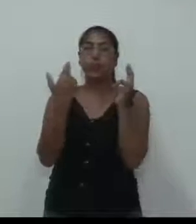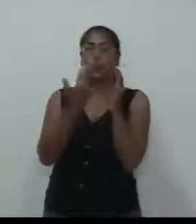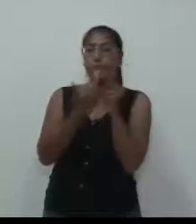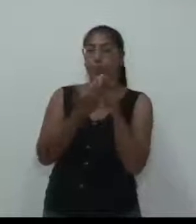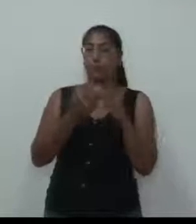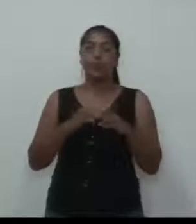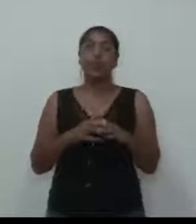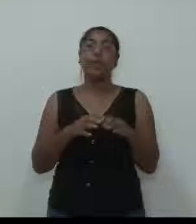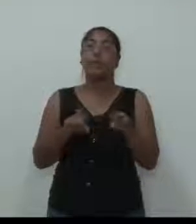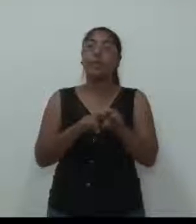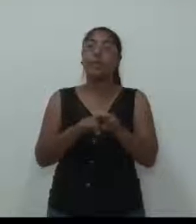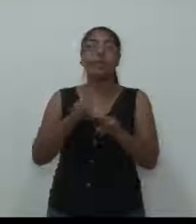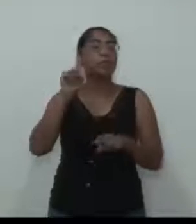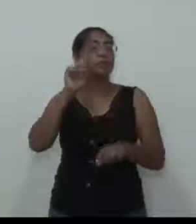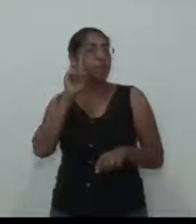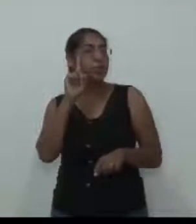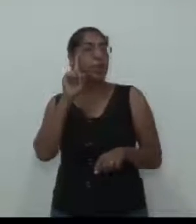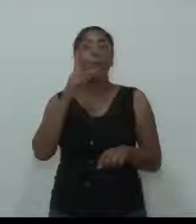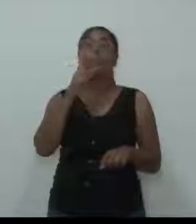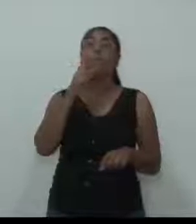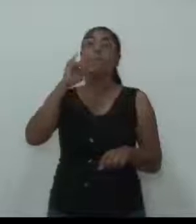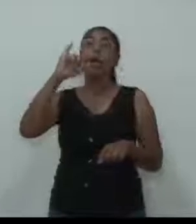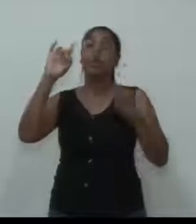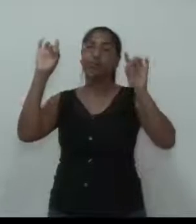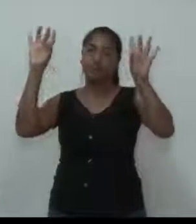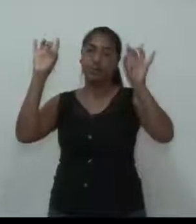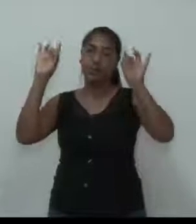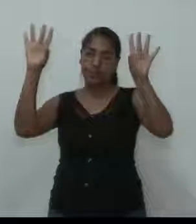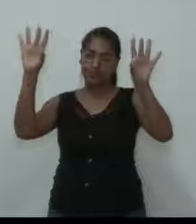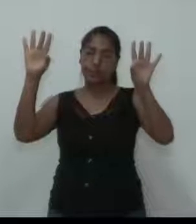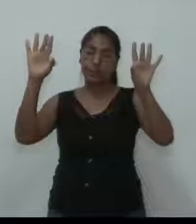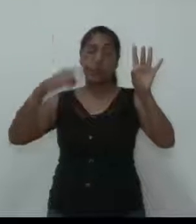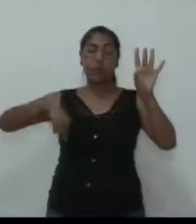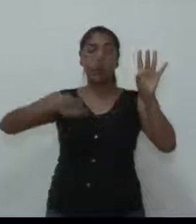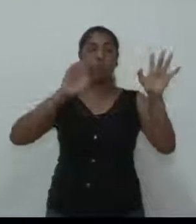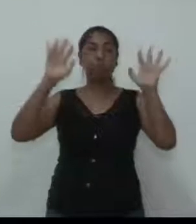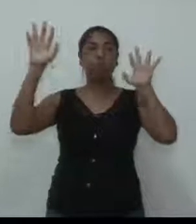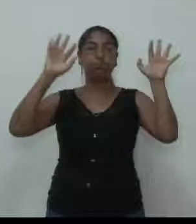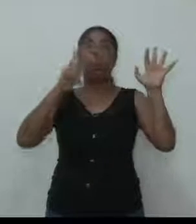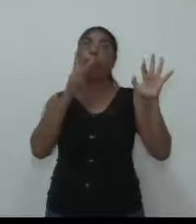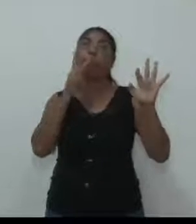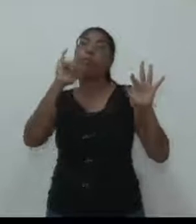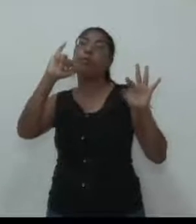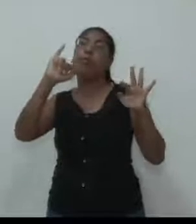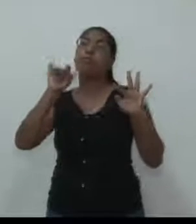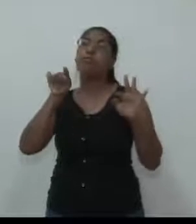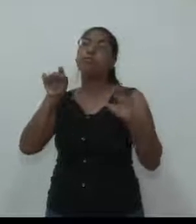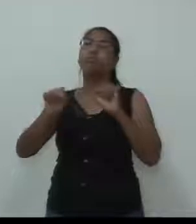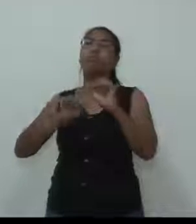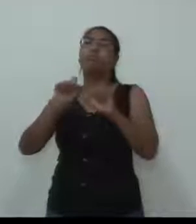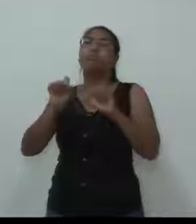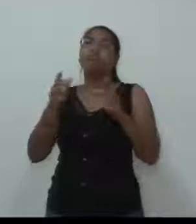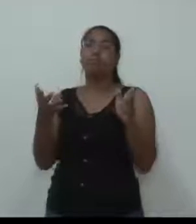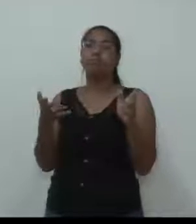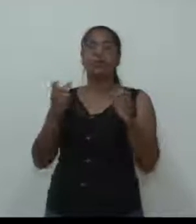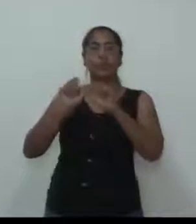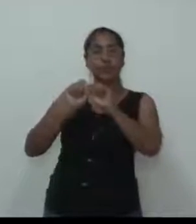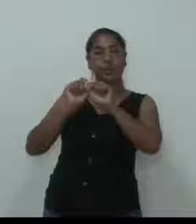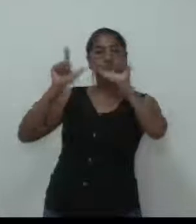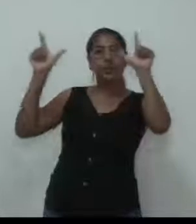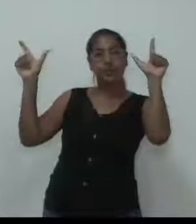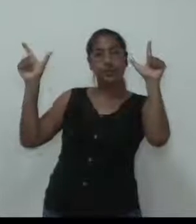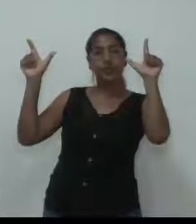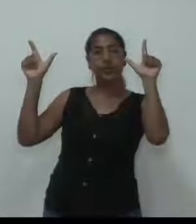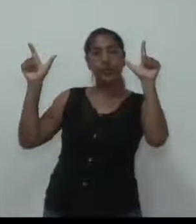Pais. Ontem sempre é tempo para a gente repensar qual a função, né, do pai. E para isso, coloca para mim a outra imagem. Essa semana a